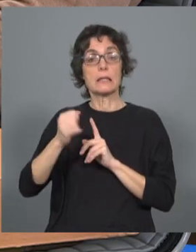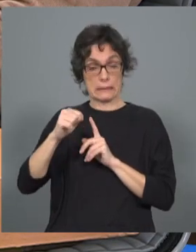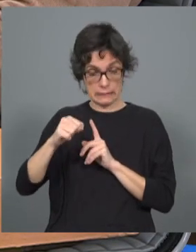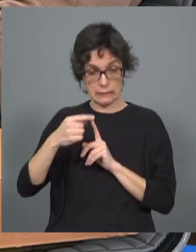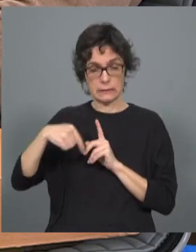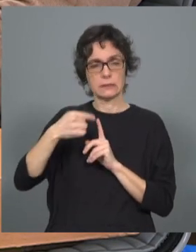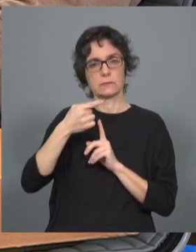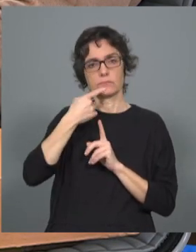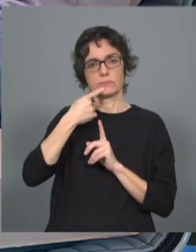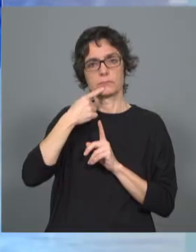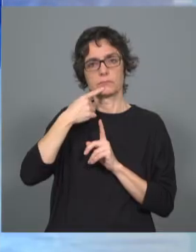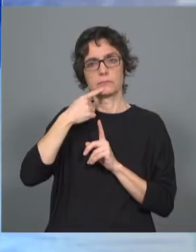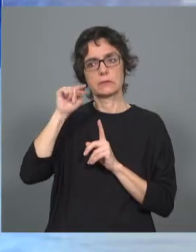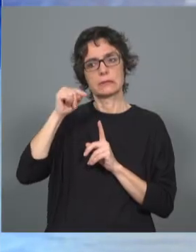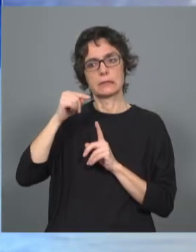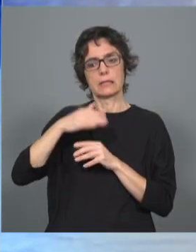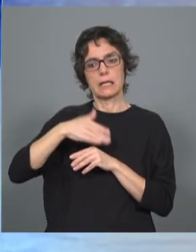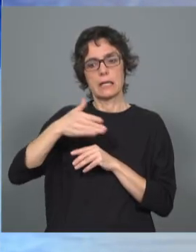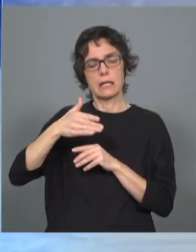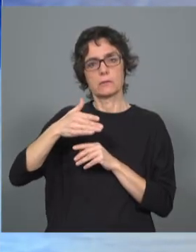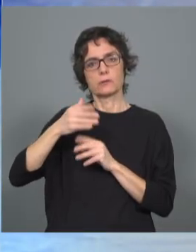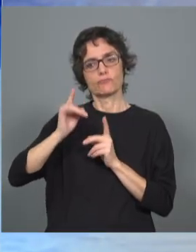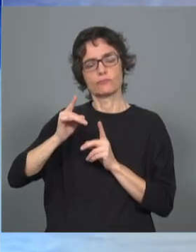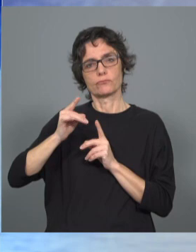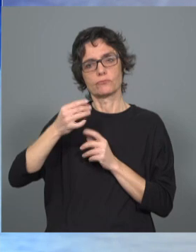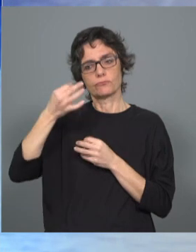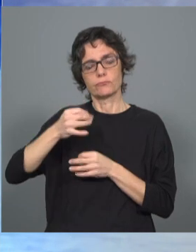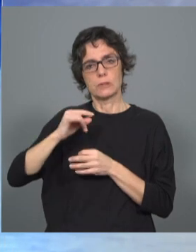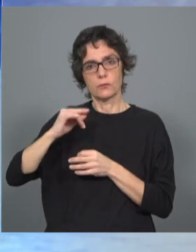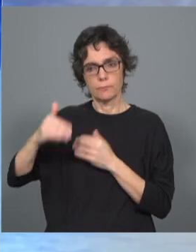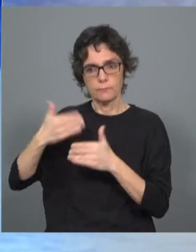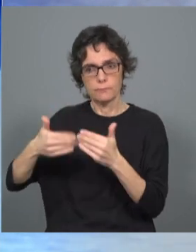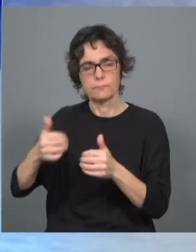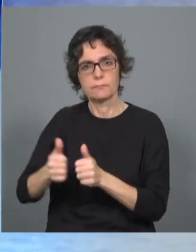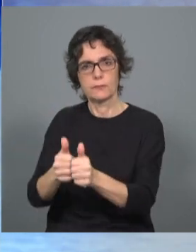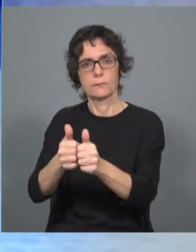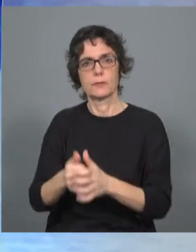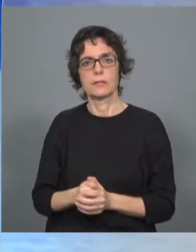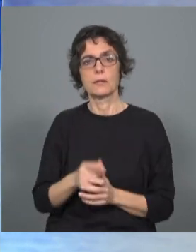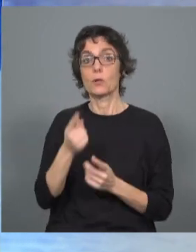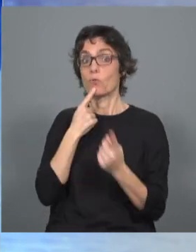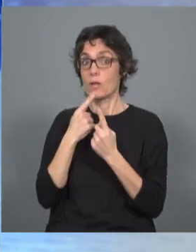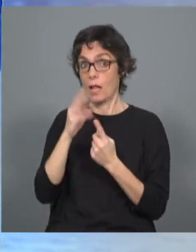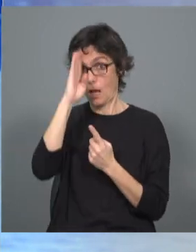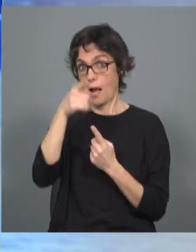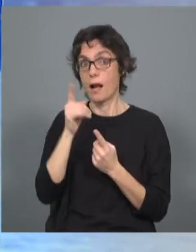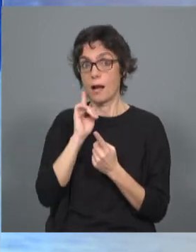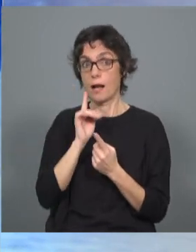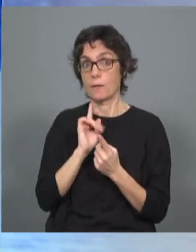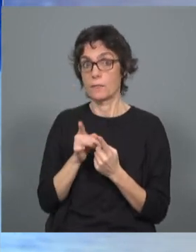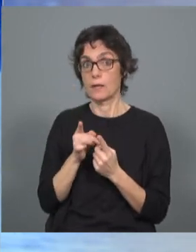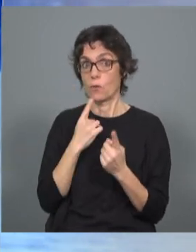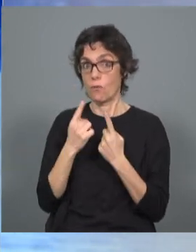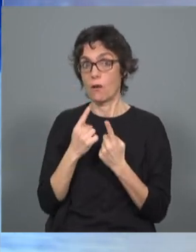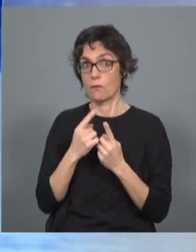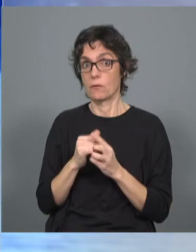facto que a disposição, quando se tratam de casos muito concretos, o diálogo acontecia, não é?